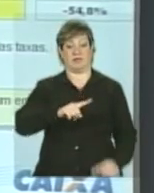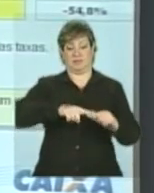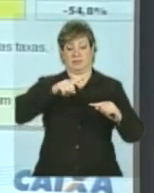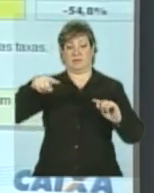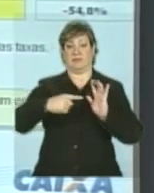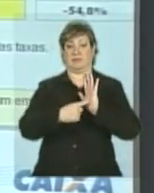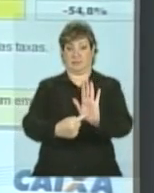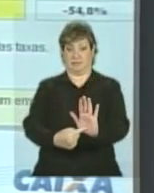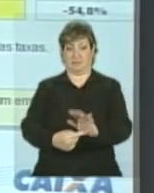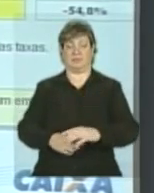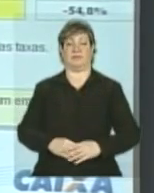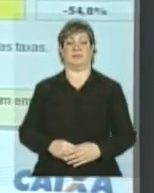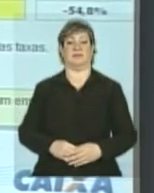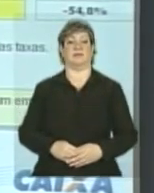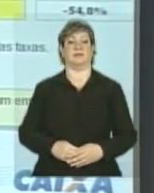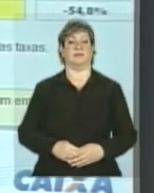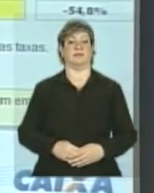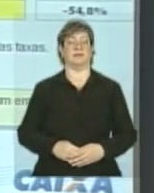Certo?